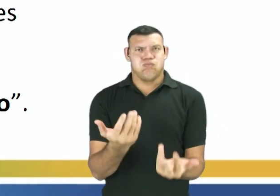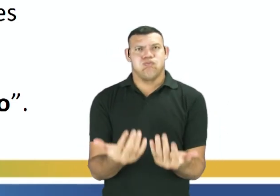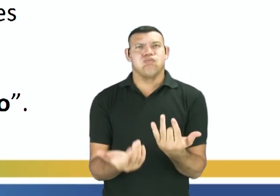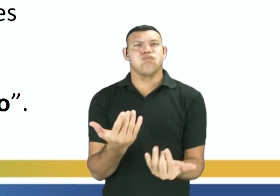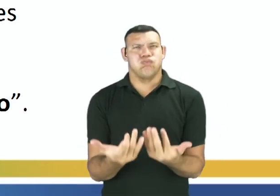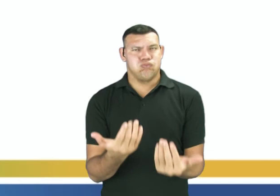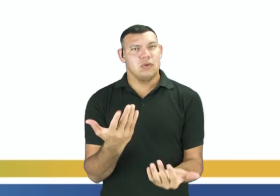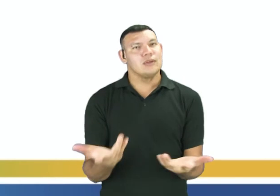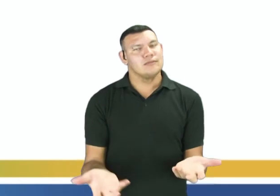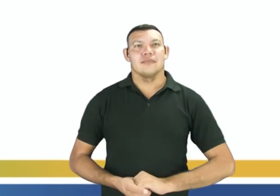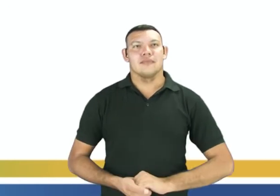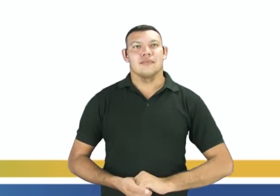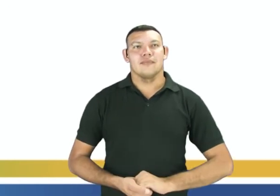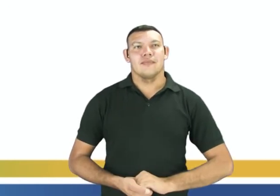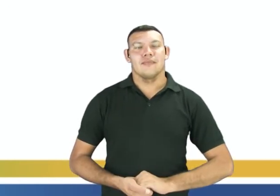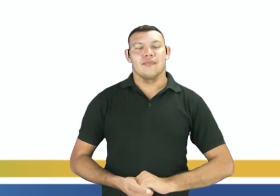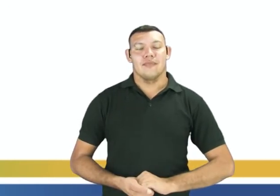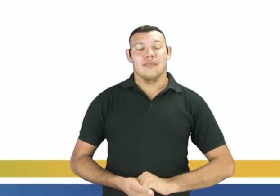agilidade.